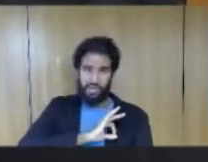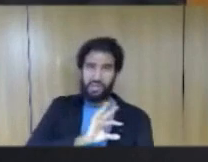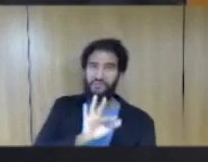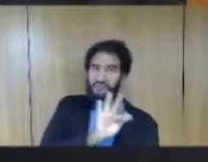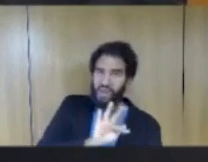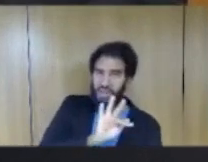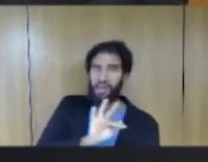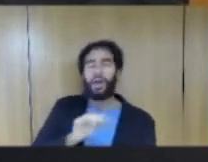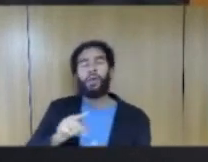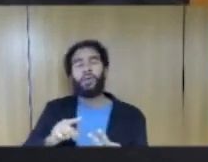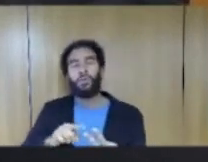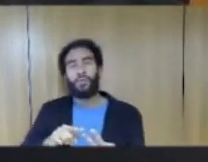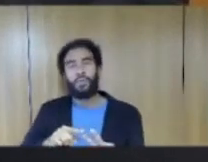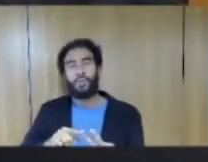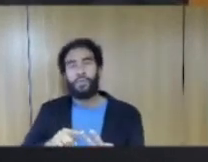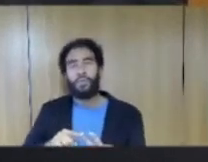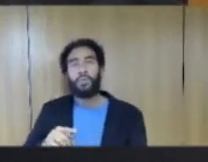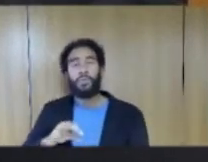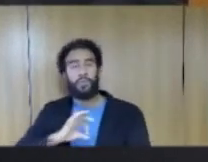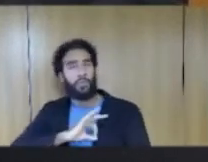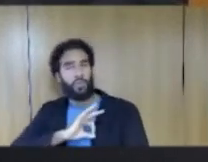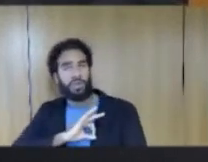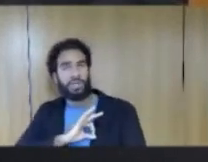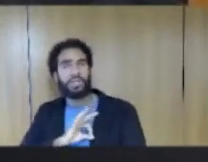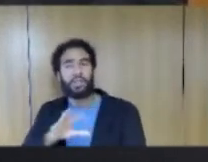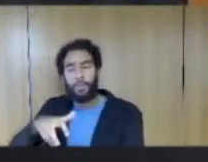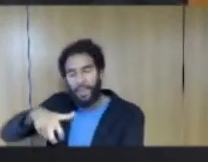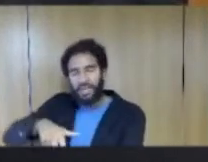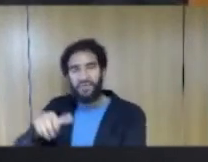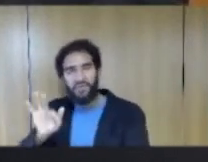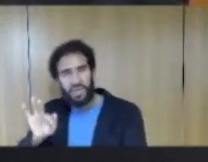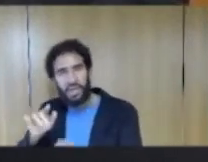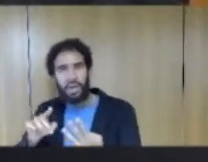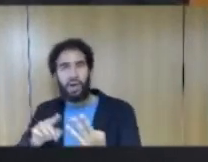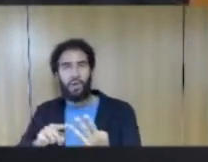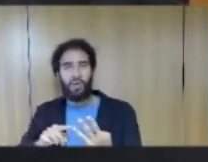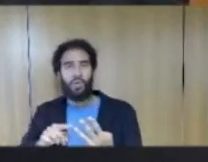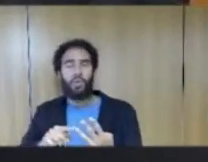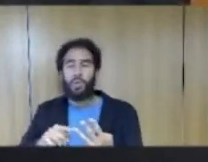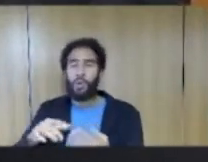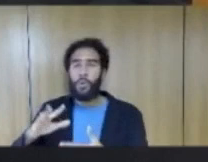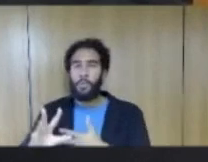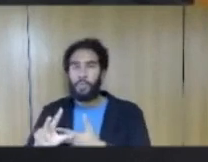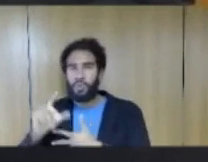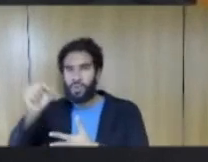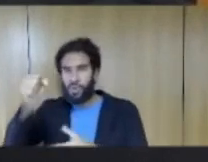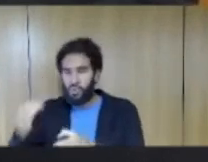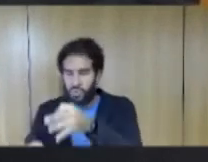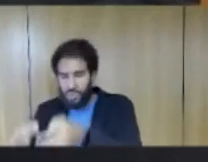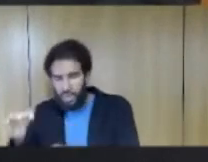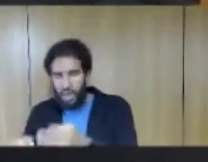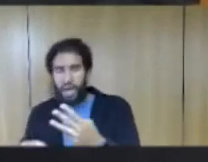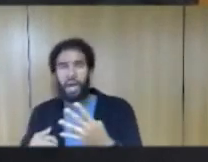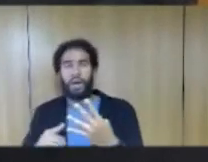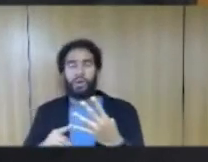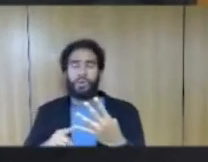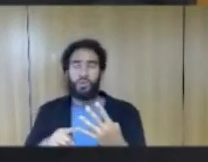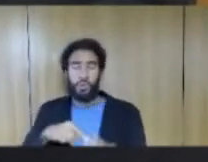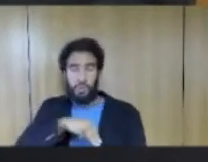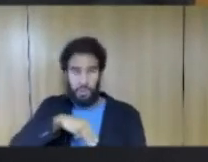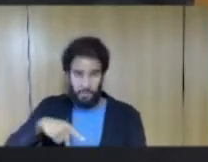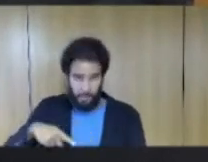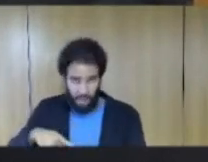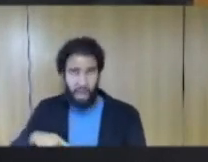o ministério público e obviamente O Poder Judiciário e assegurar a família as